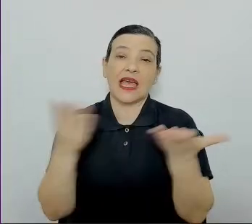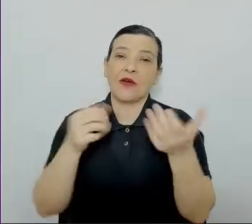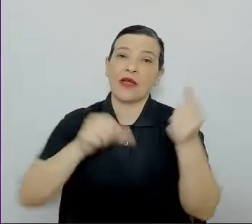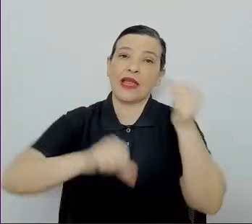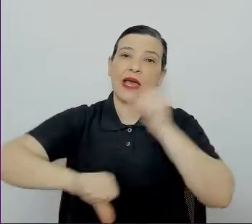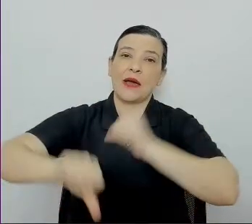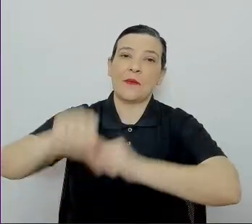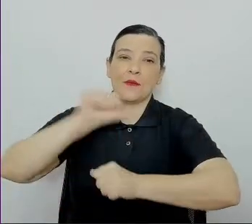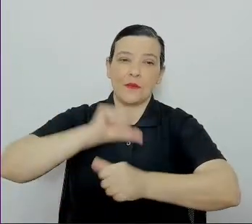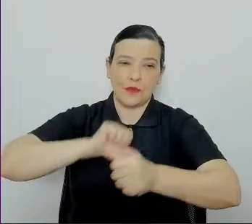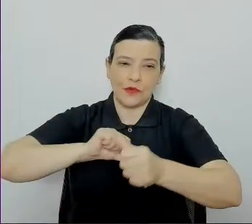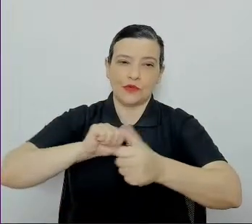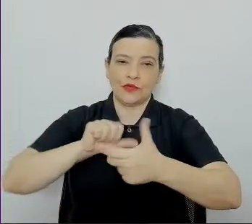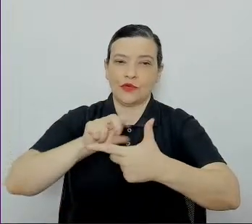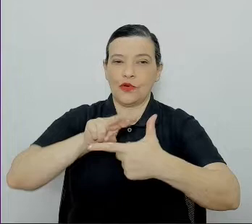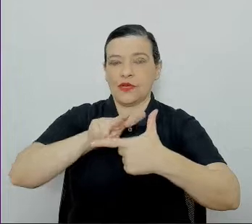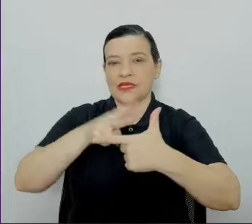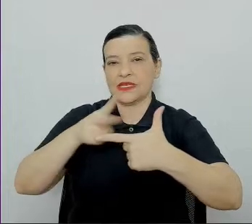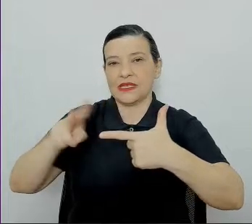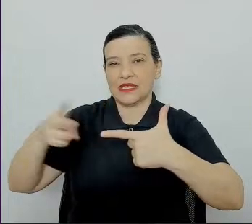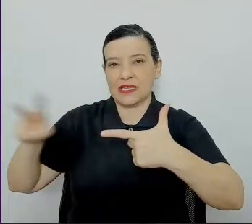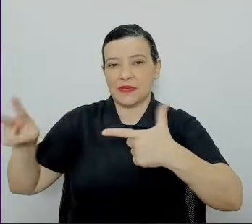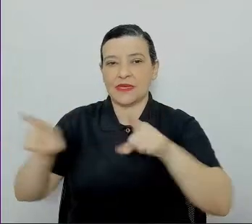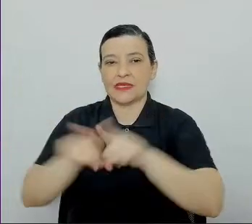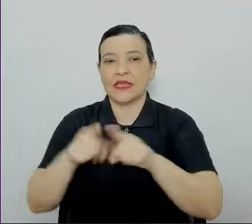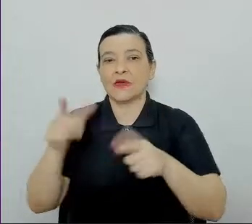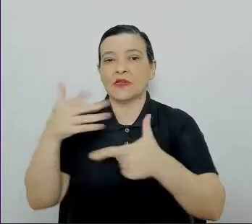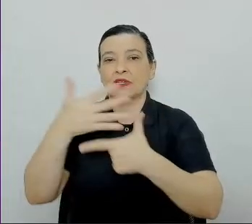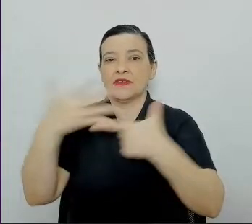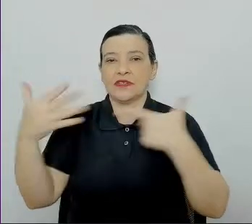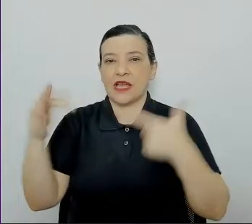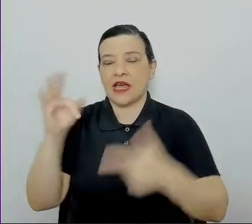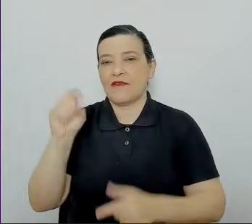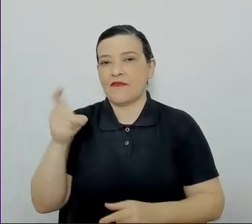tem uma empresa parecida com o Netflix, que é no caso do Dropbox.